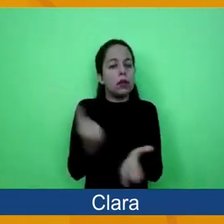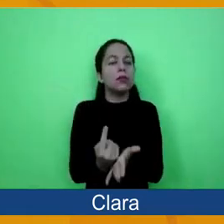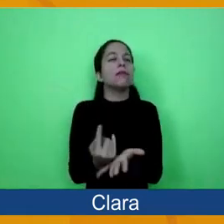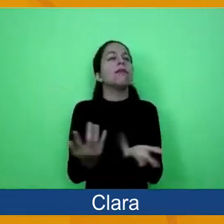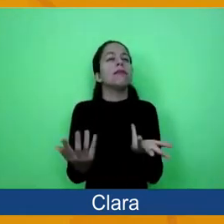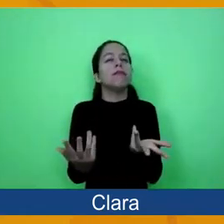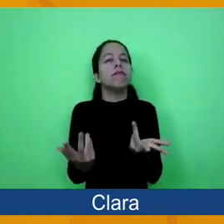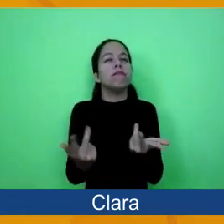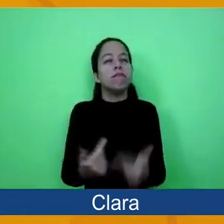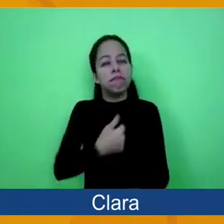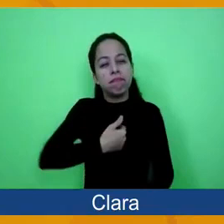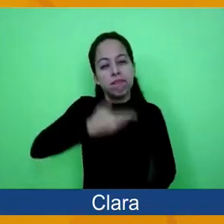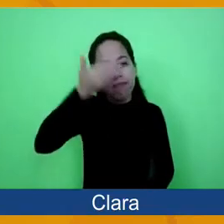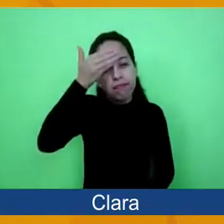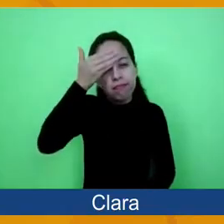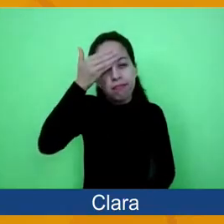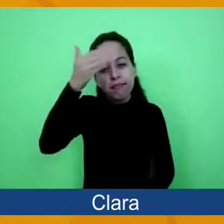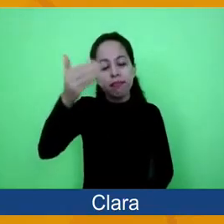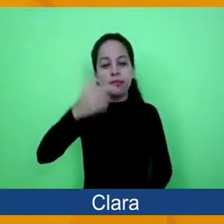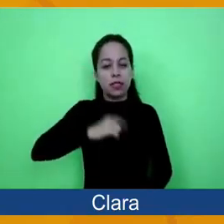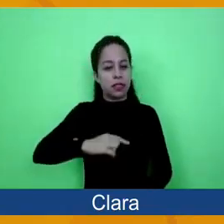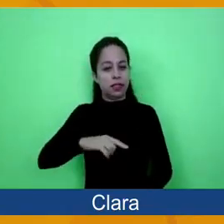pelas apresentações que me antecederam.